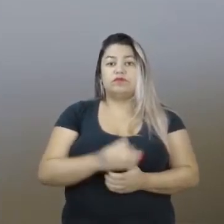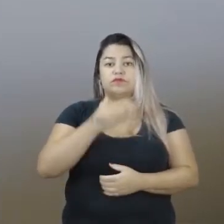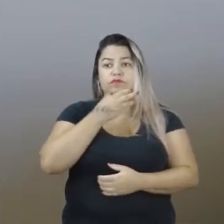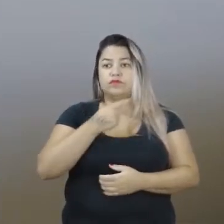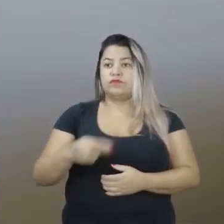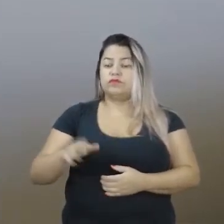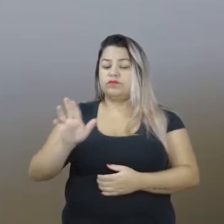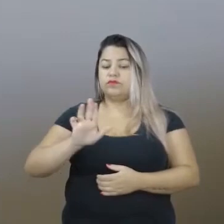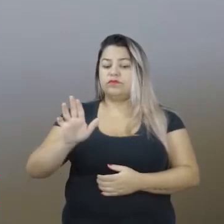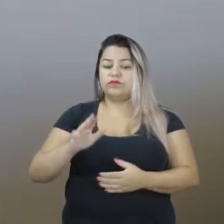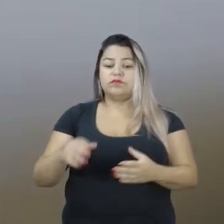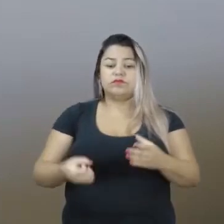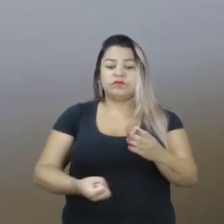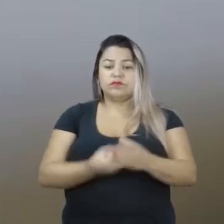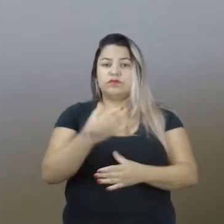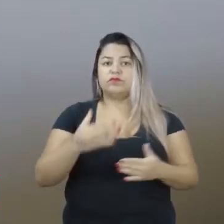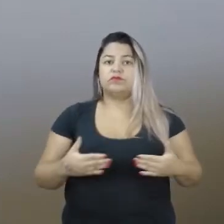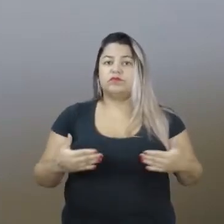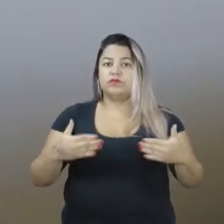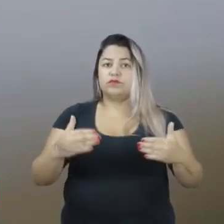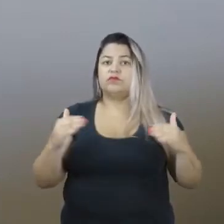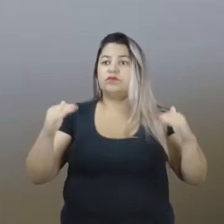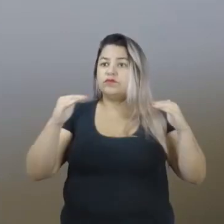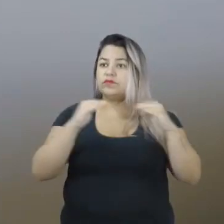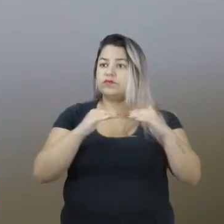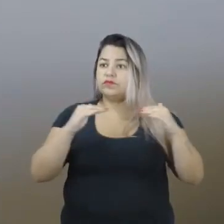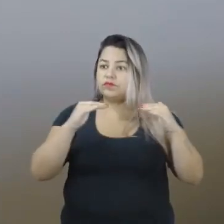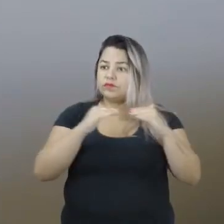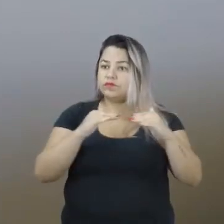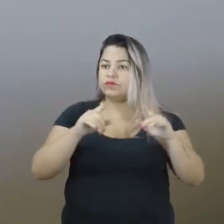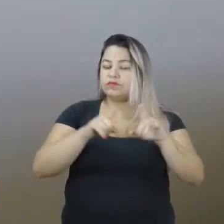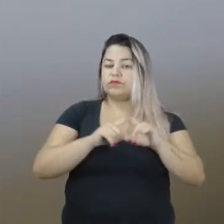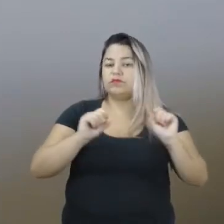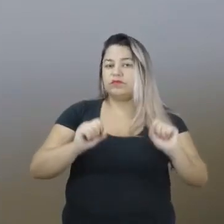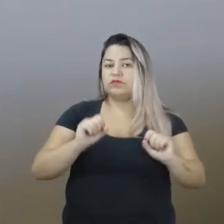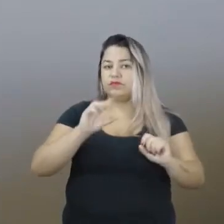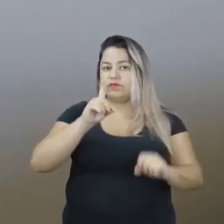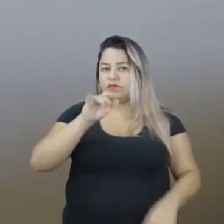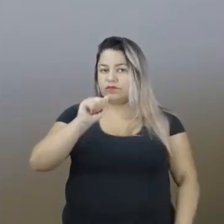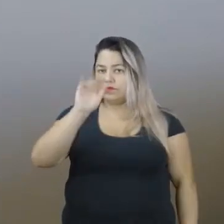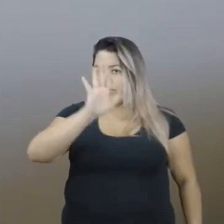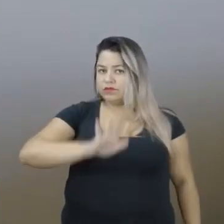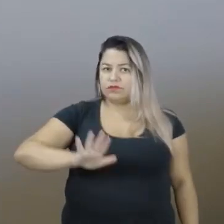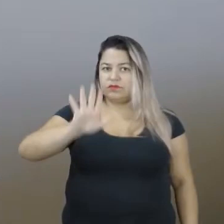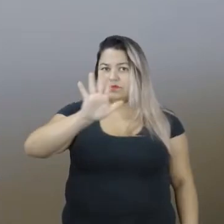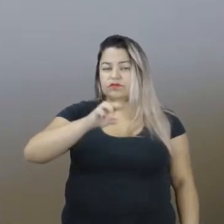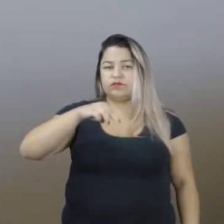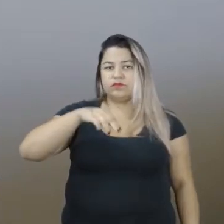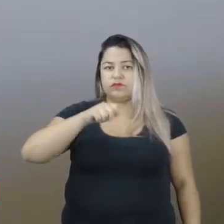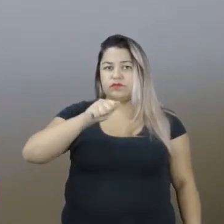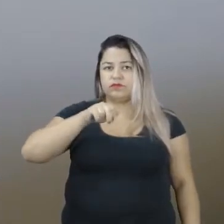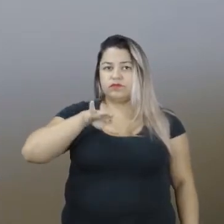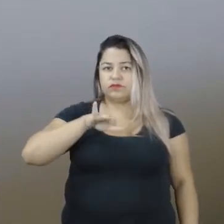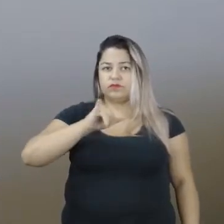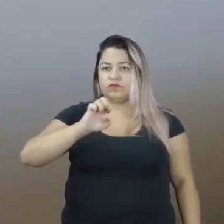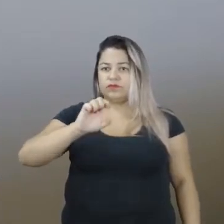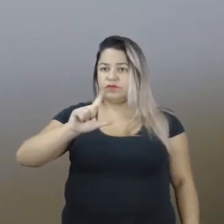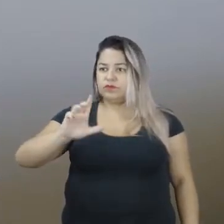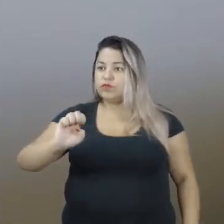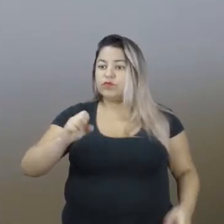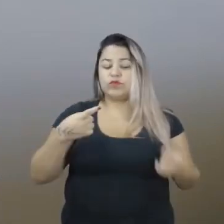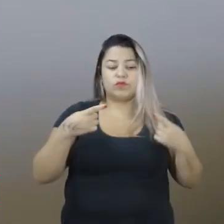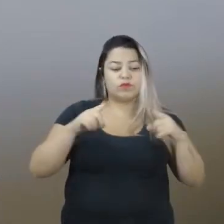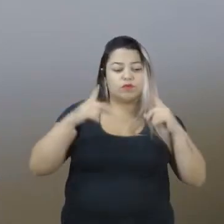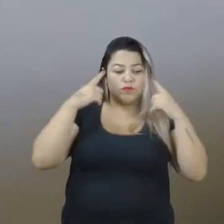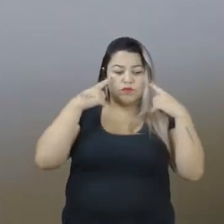criação do Ministério da Igualdade Racial, edição do 14 de março como Dia Nacional, Marielle Franco, no combate à violência